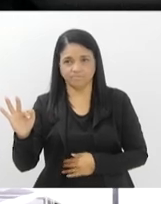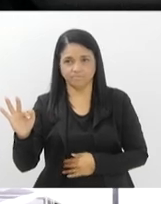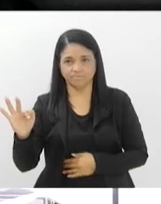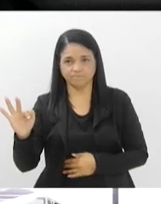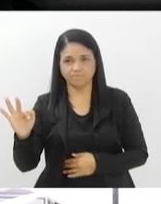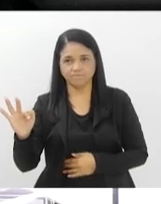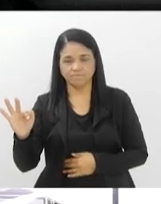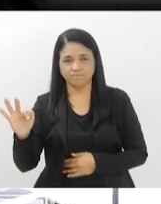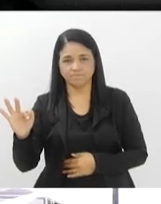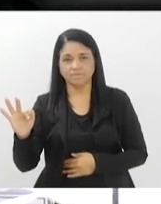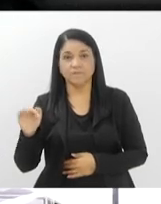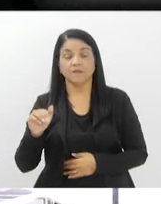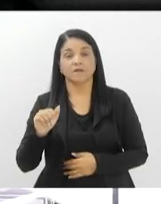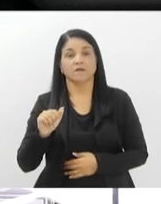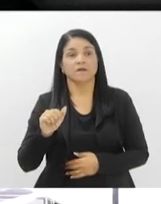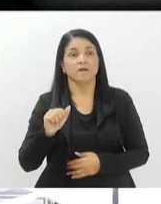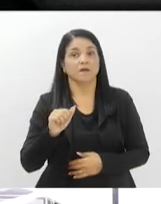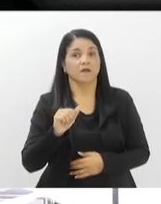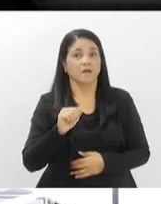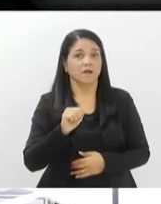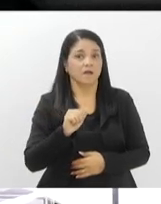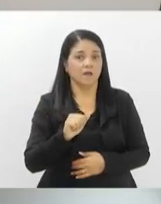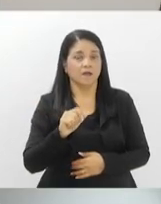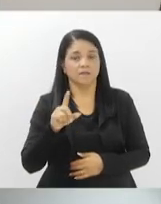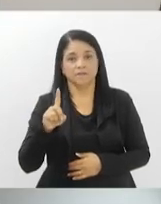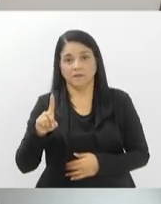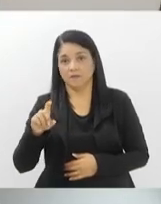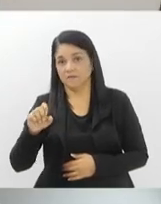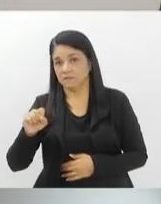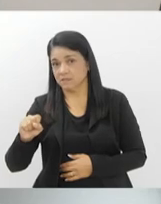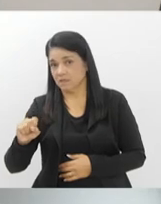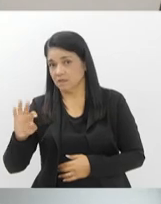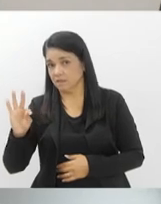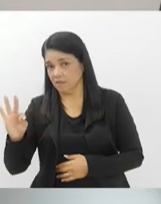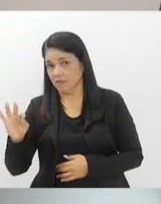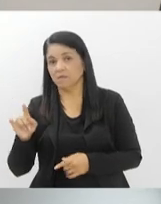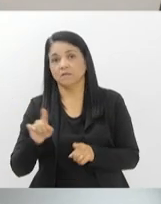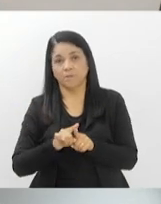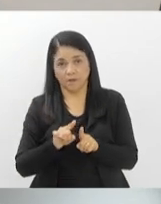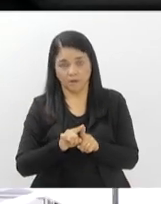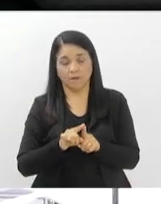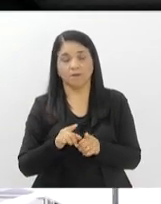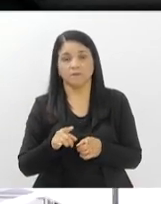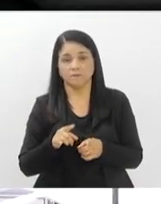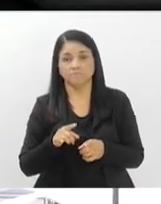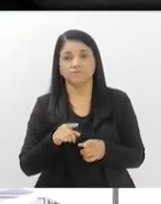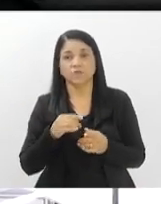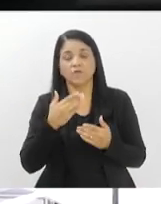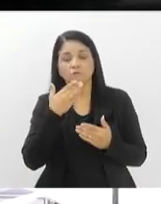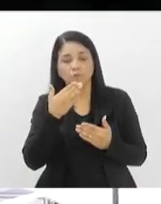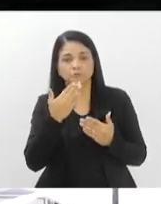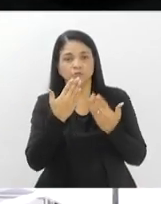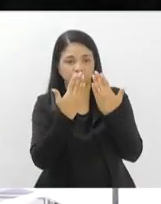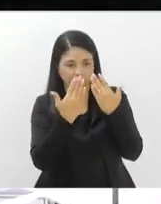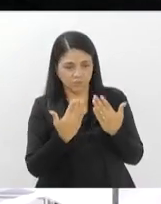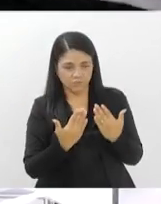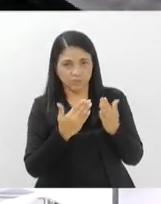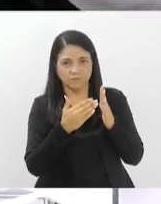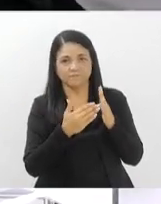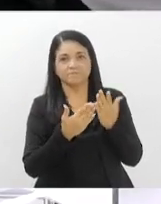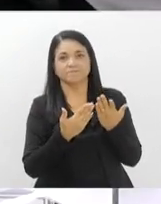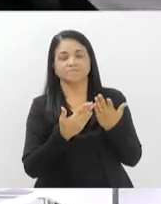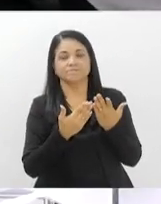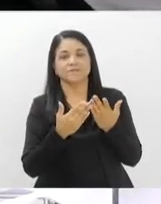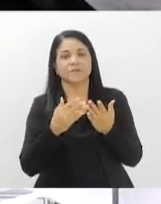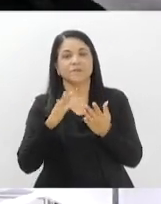Então, e é o ADCT, 113. A sugestão de Vossa Excelência é pela inconstitucionalidade, né? Não, eu primeiro vou pedir vista em homenagem ao